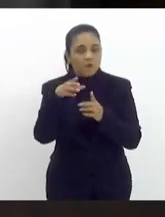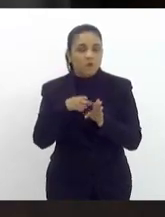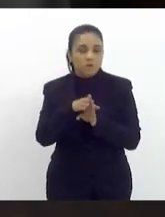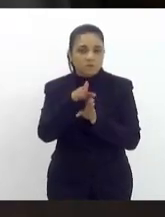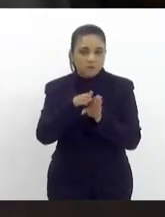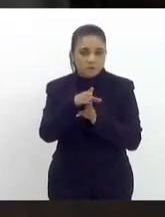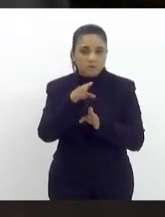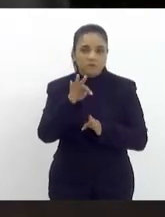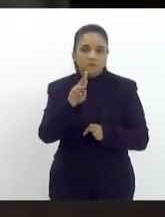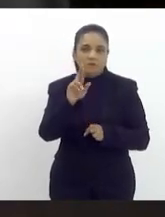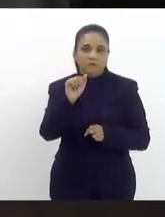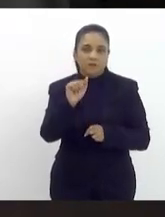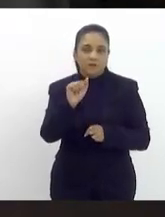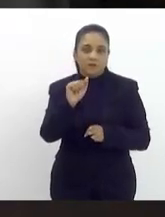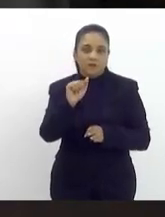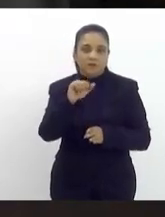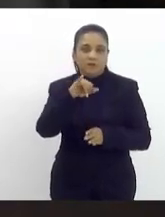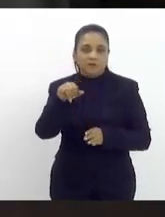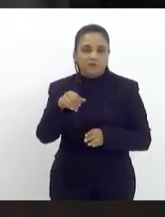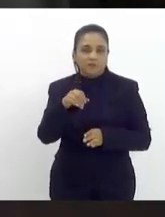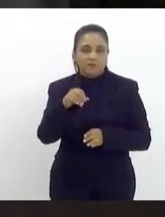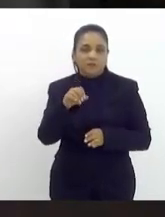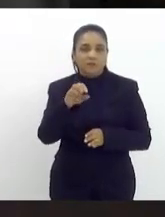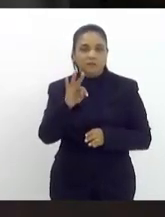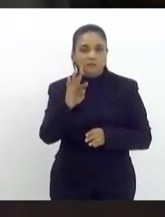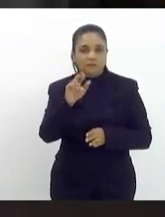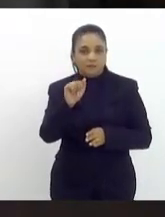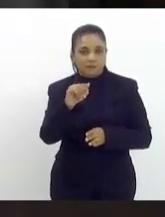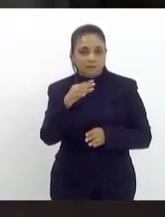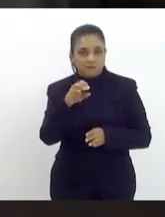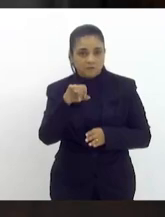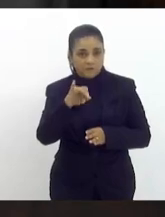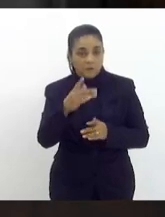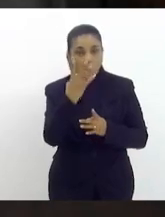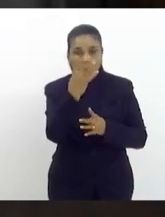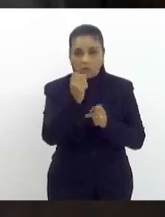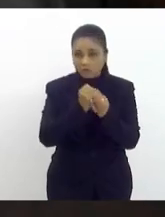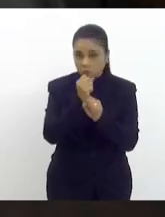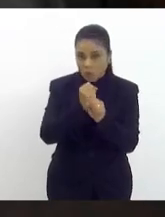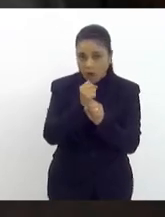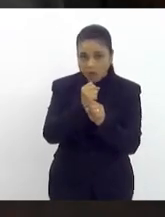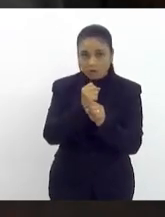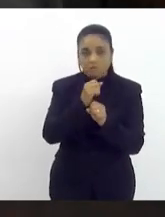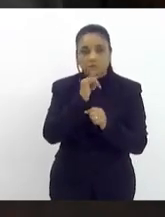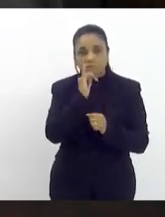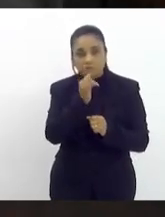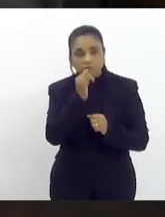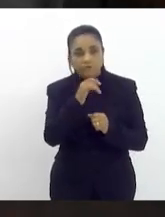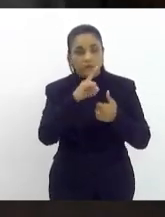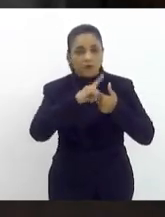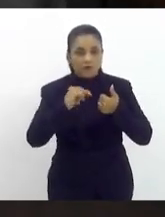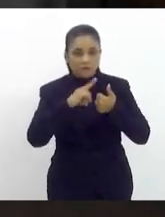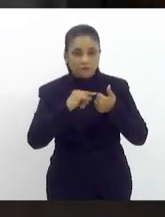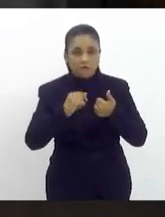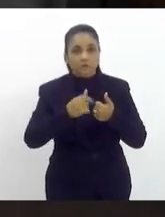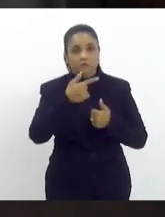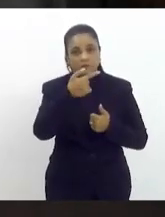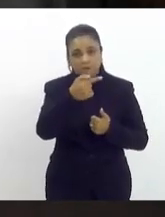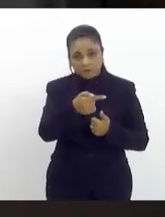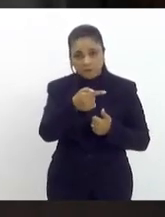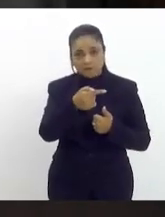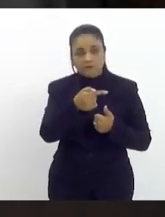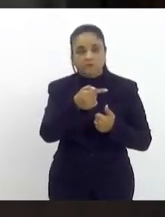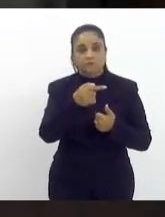AGTRANSP, para um mandato de 4 anos. Parecer do relator. Com base no artigo 7º da Lei Estadual número